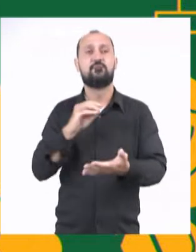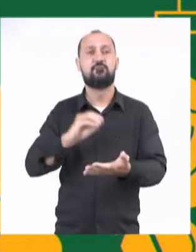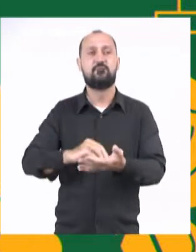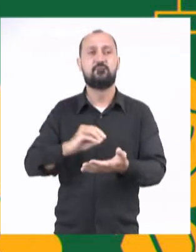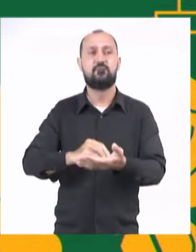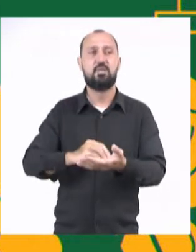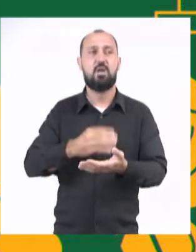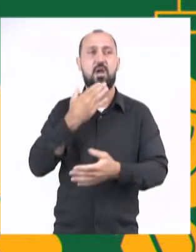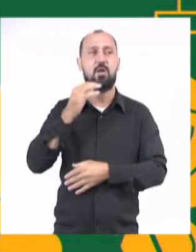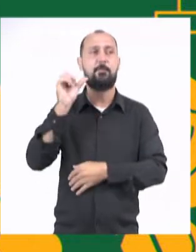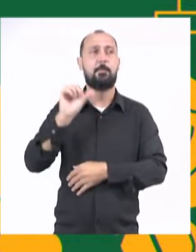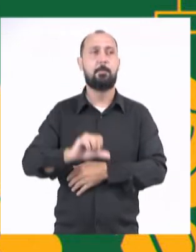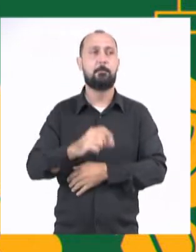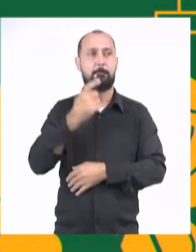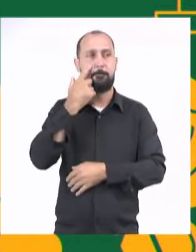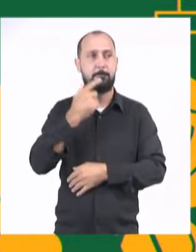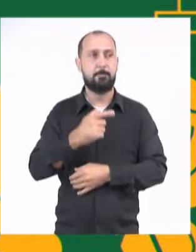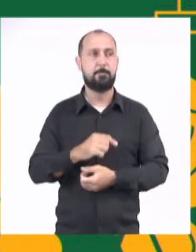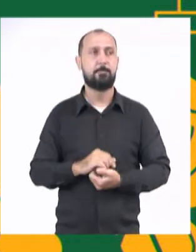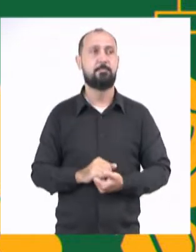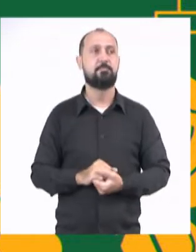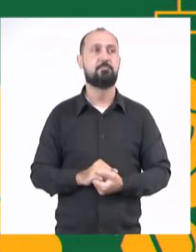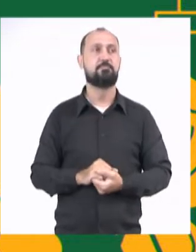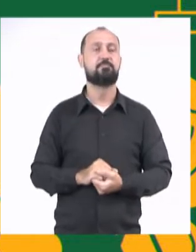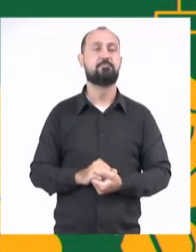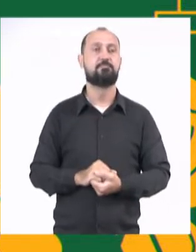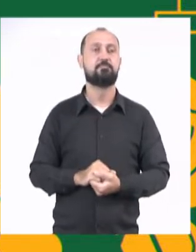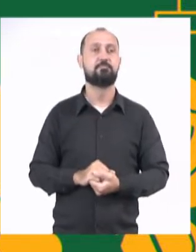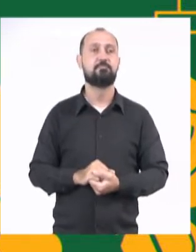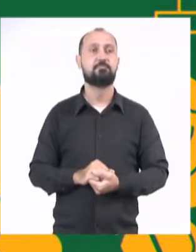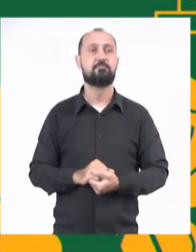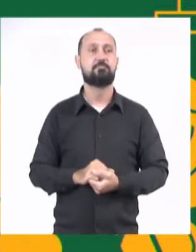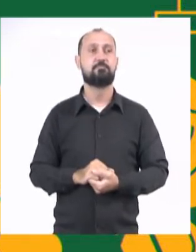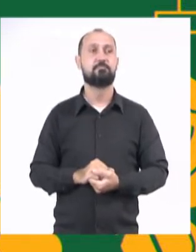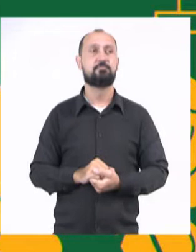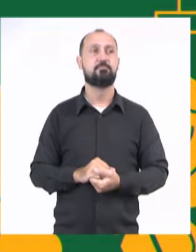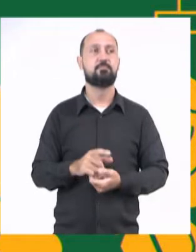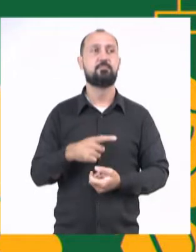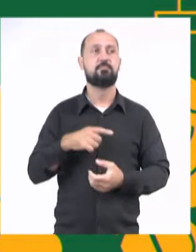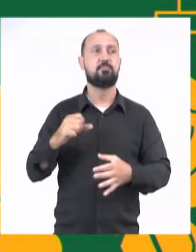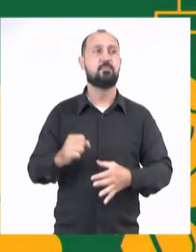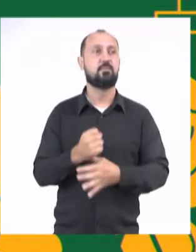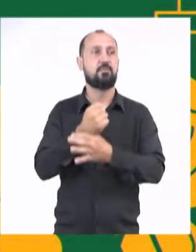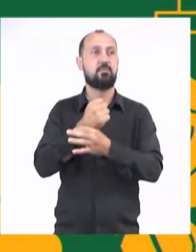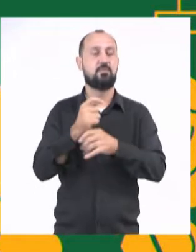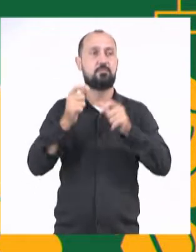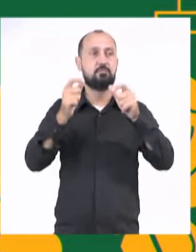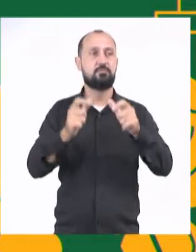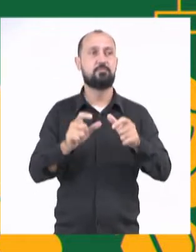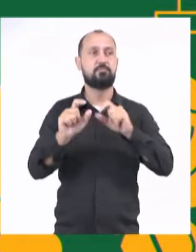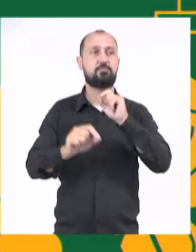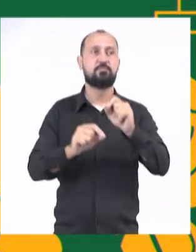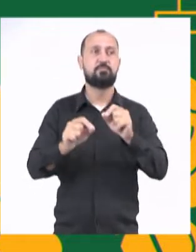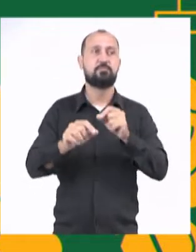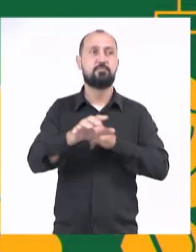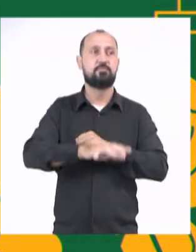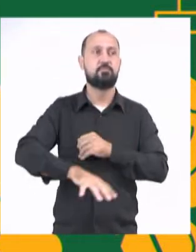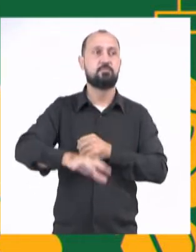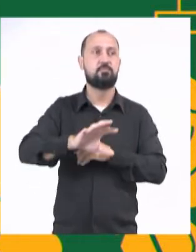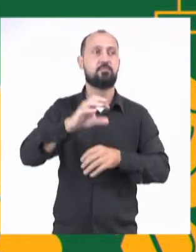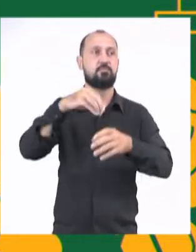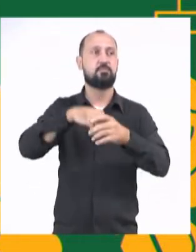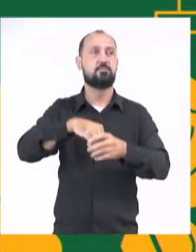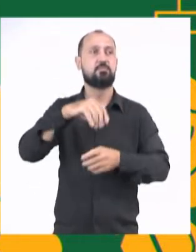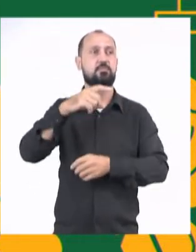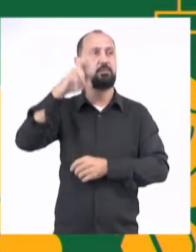que a gente pode ter, né? E sabemos que atinge de forma mais contundente setores historicamente marginalizados na